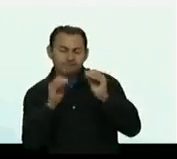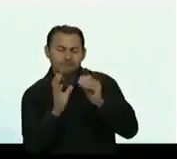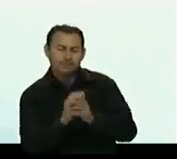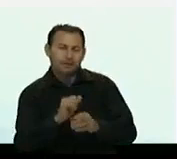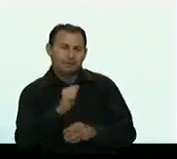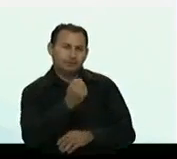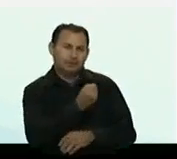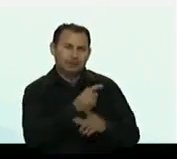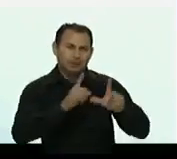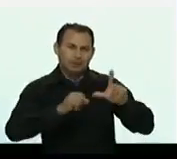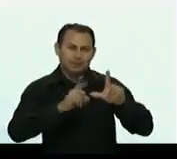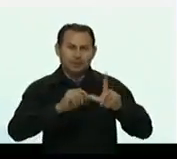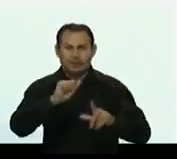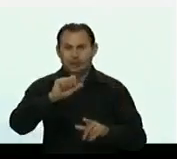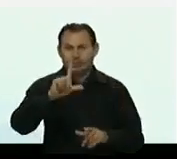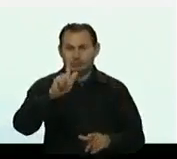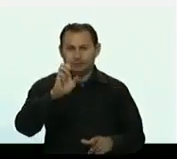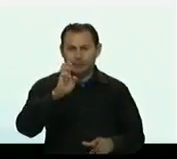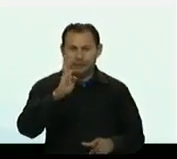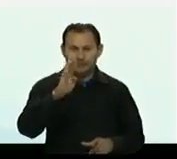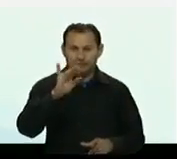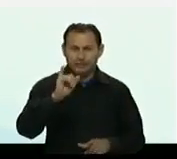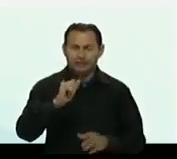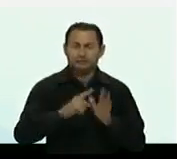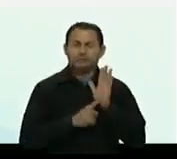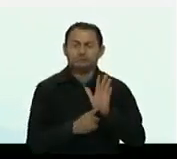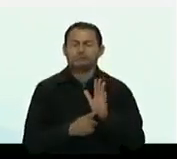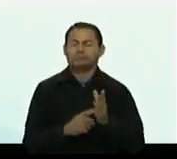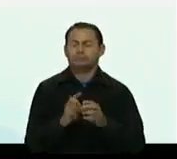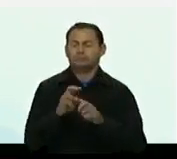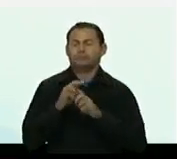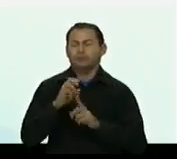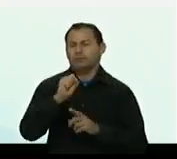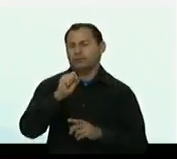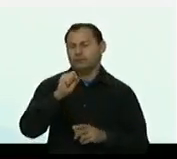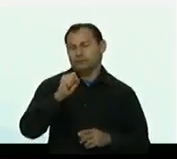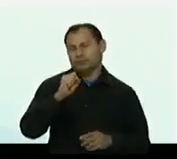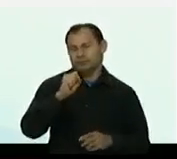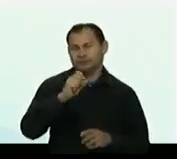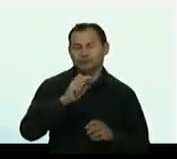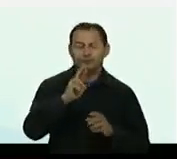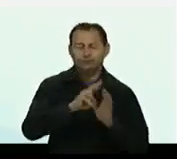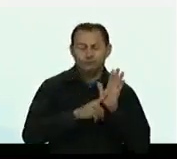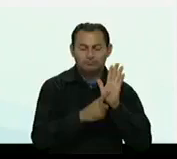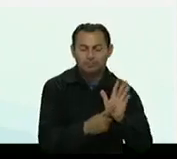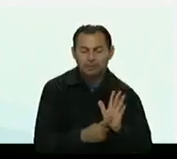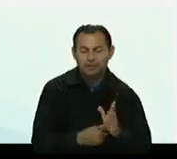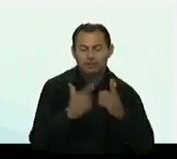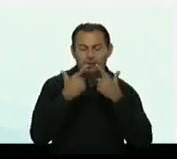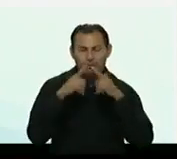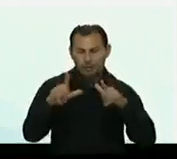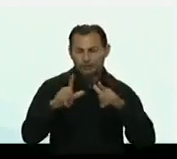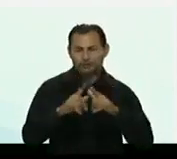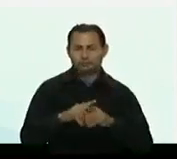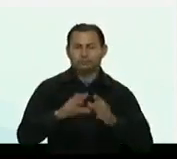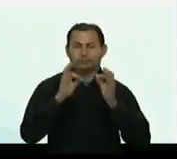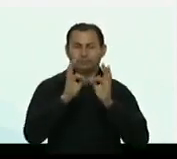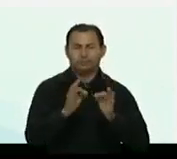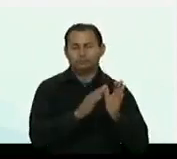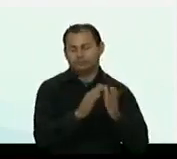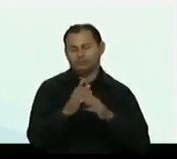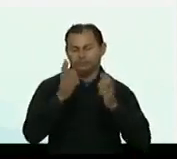forma algébrica? Porque foi nos apresentado a situação descrita utilizando a linguagem materna, a nossa linguagem